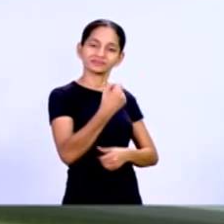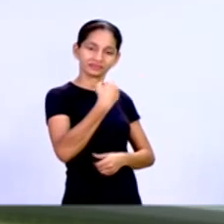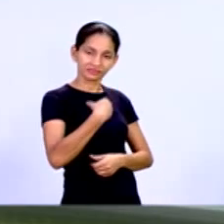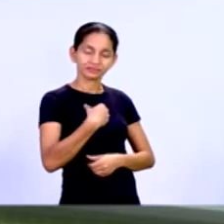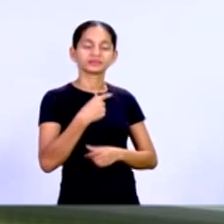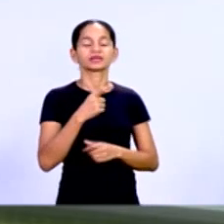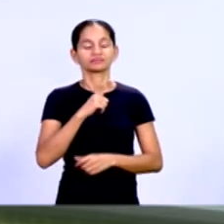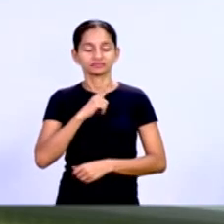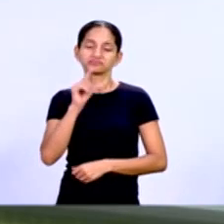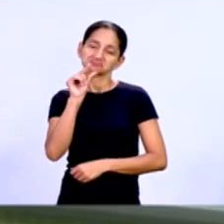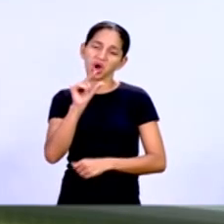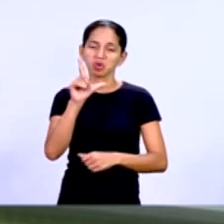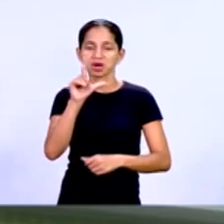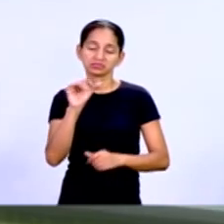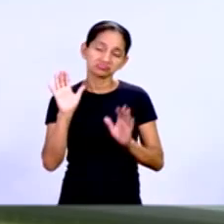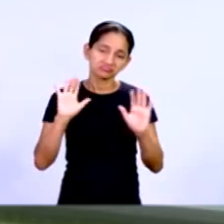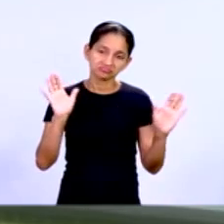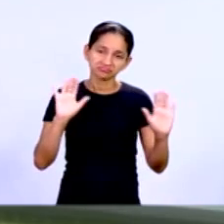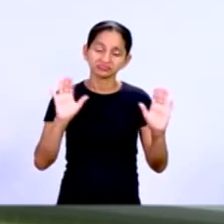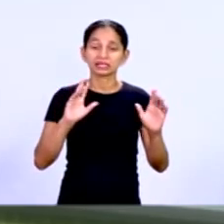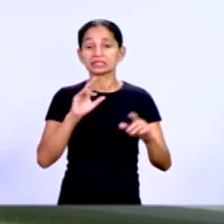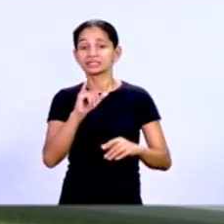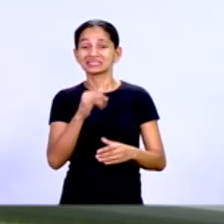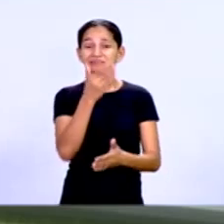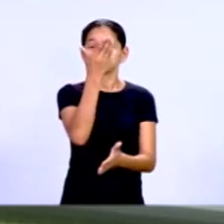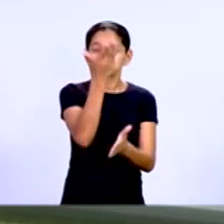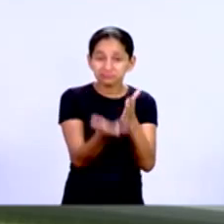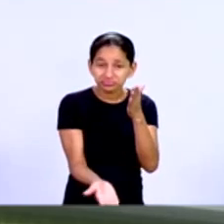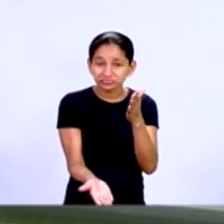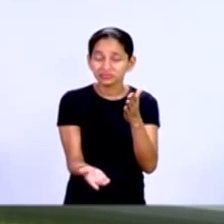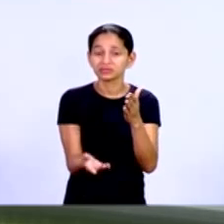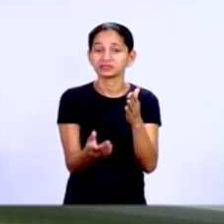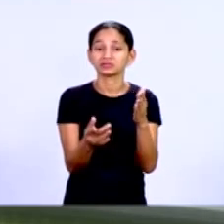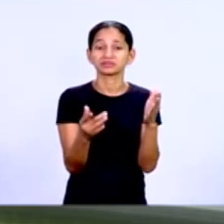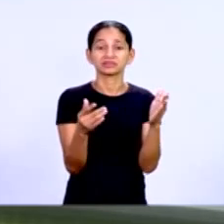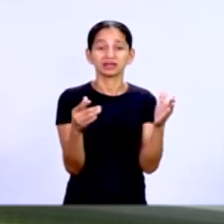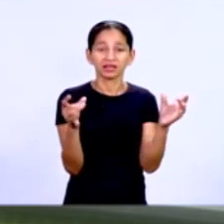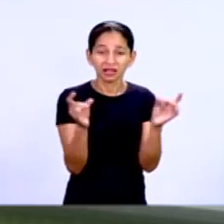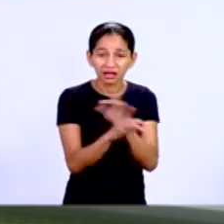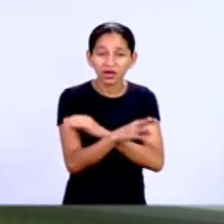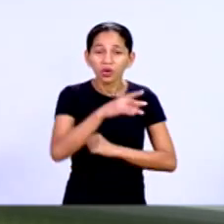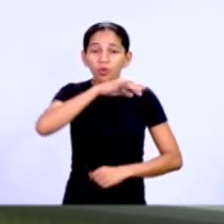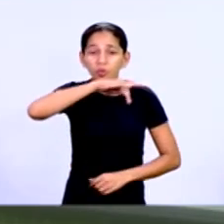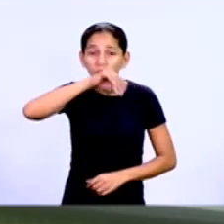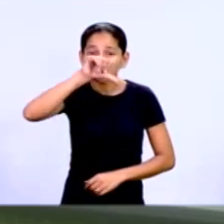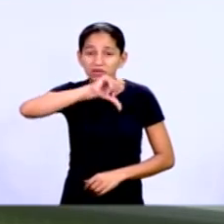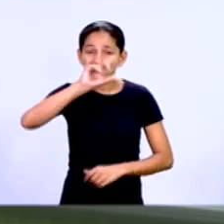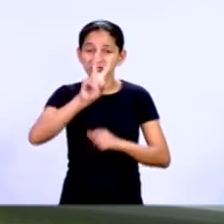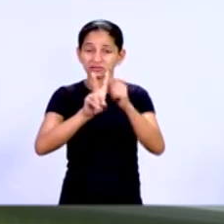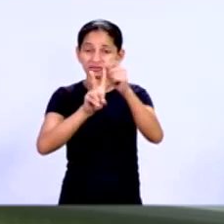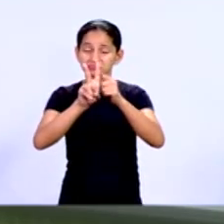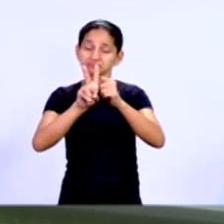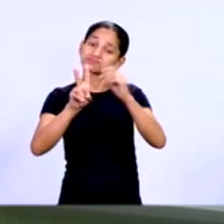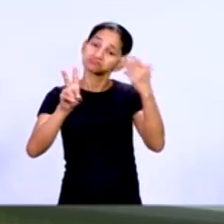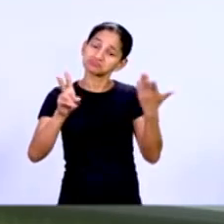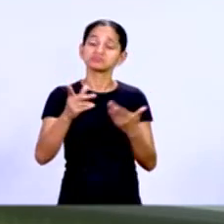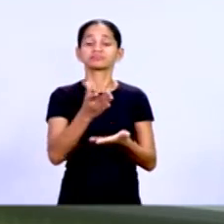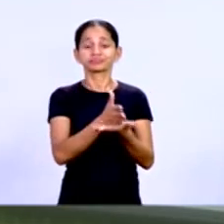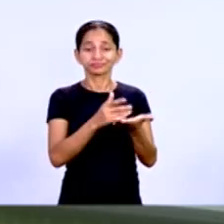vantagem da lucratividade da empresa. Se a empresa der prejuízo e fechar no vermelho, ele vai participar também